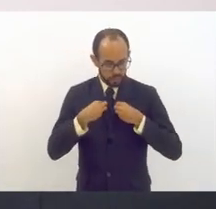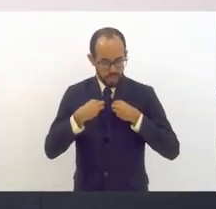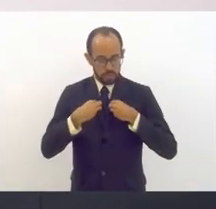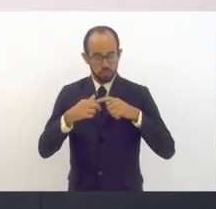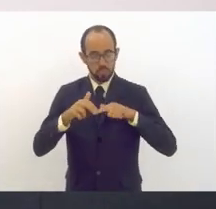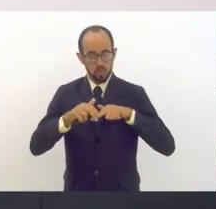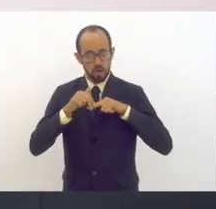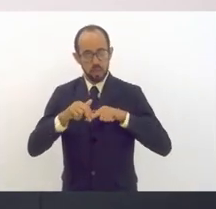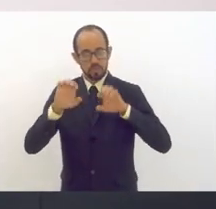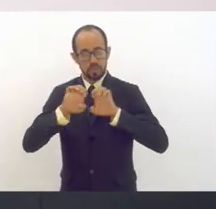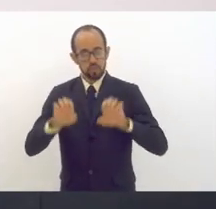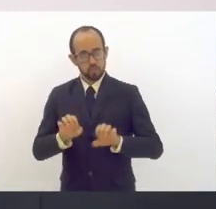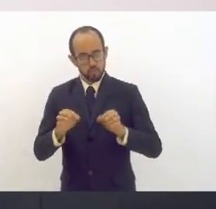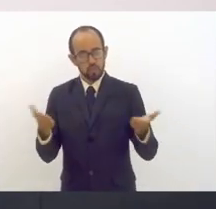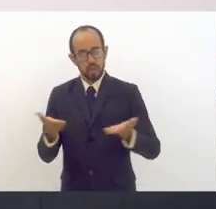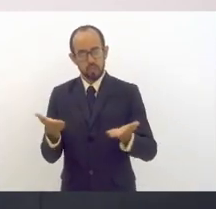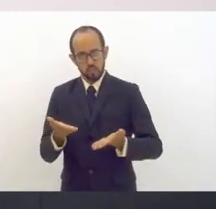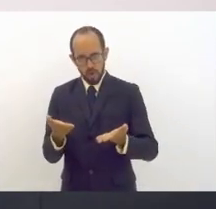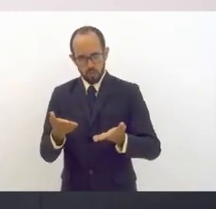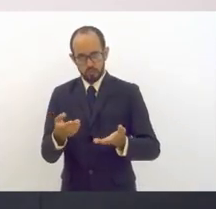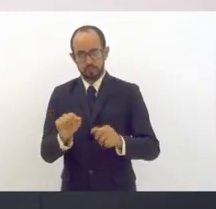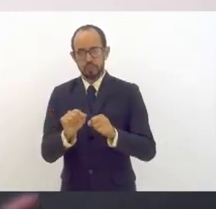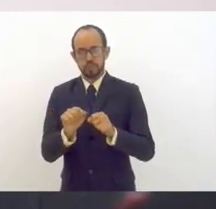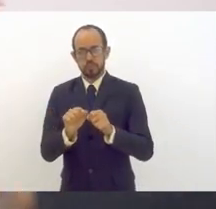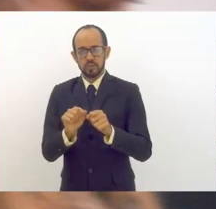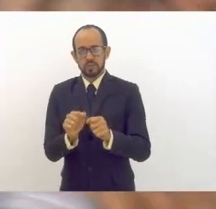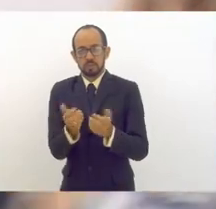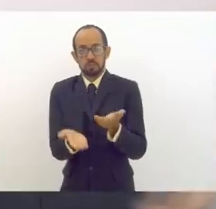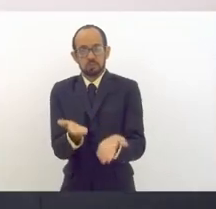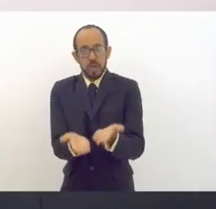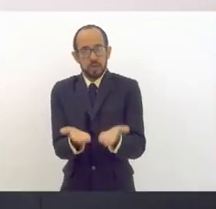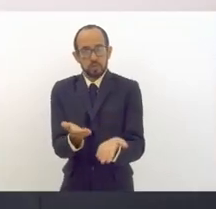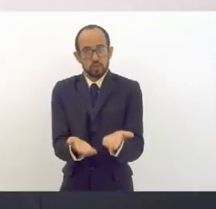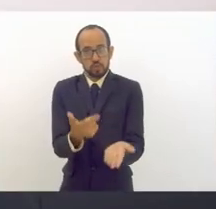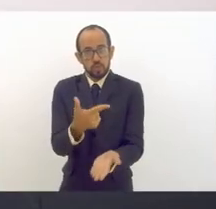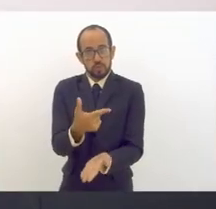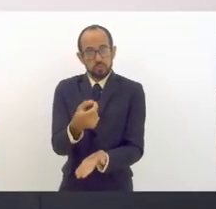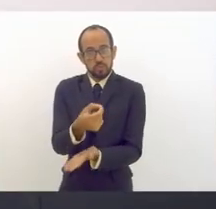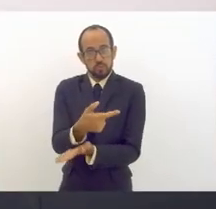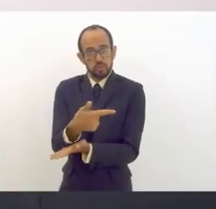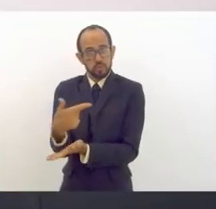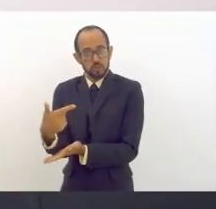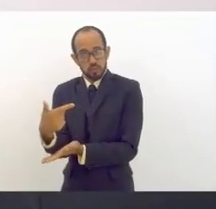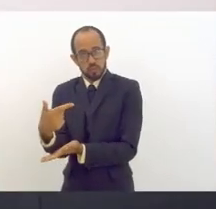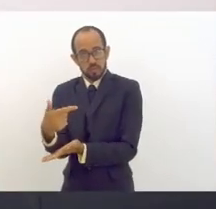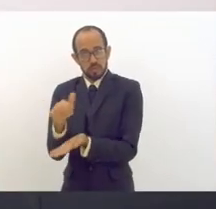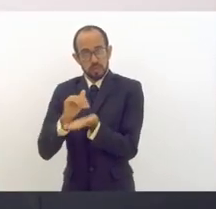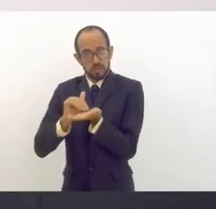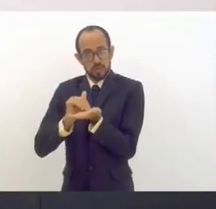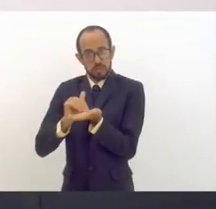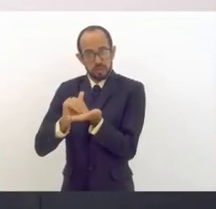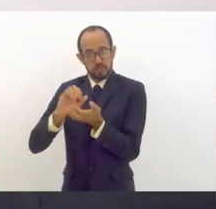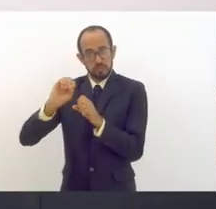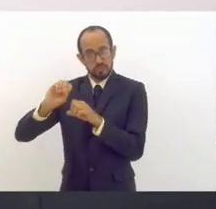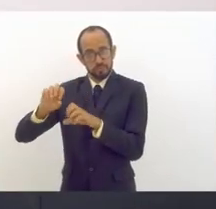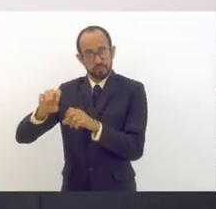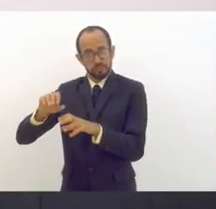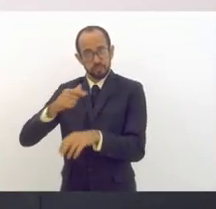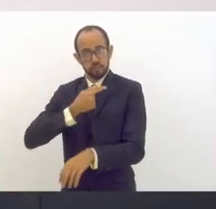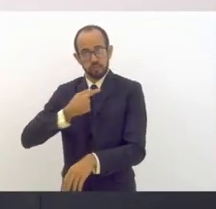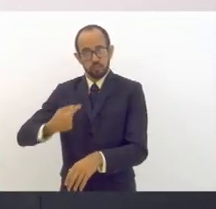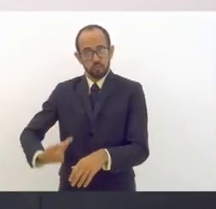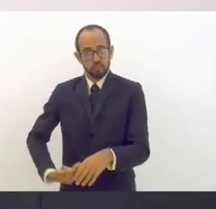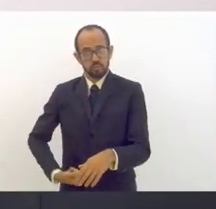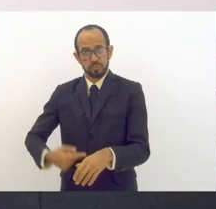Qual seja, estamos fazendo o balanço do ano de 2022, da SEDUC, de um governo